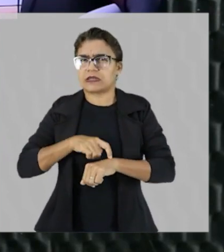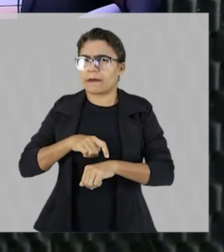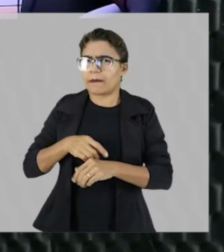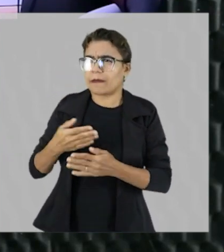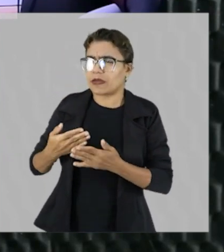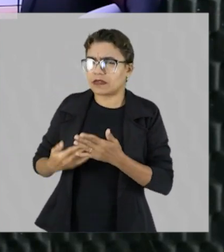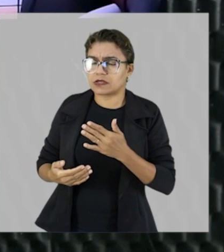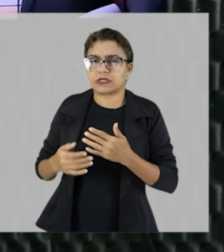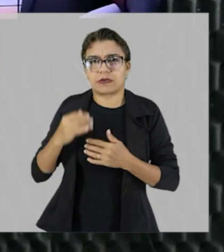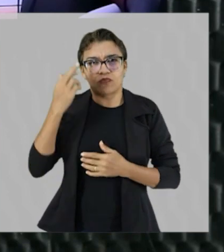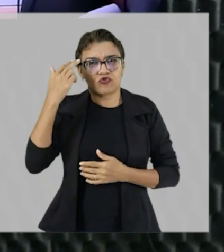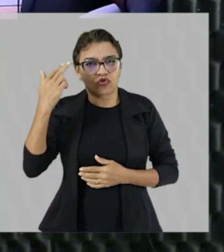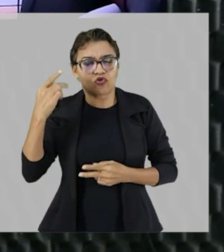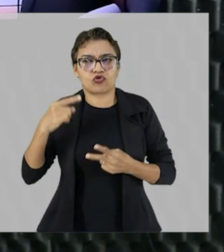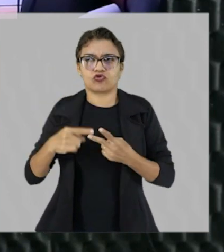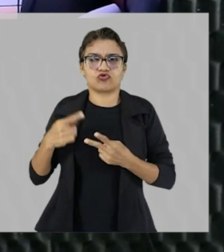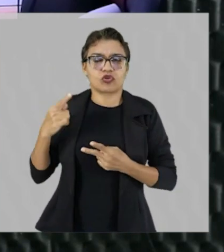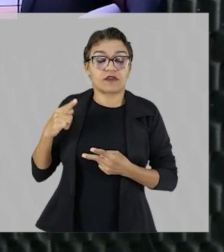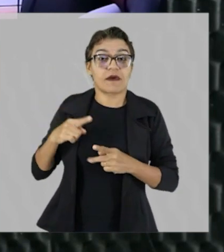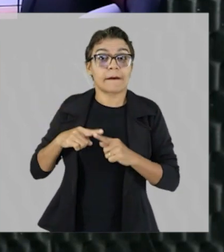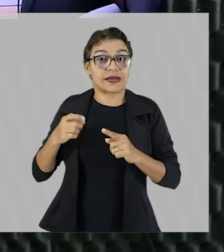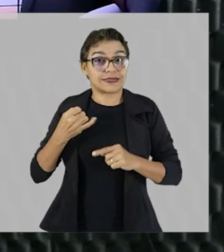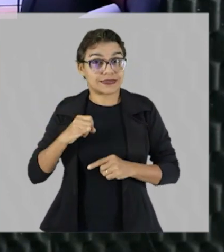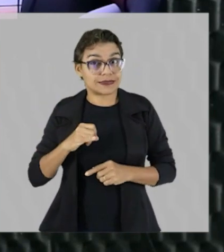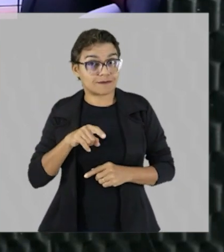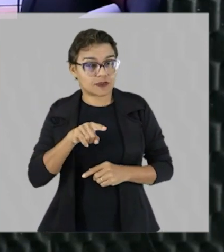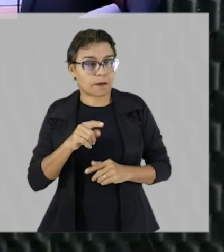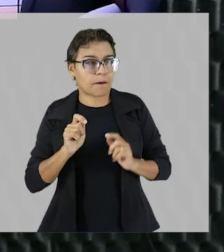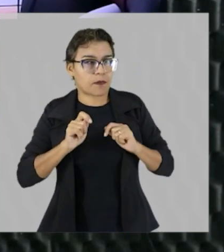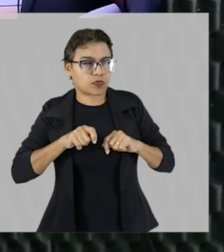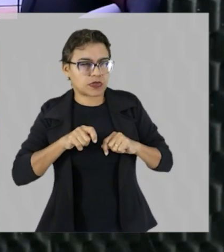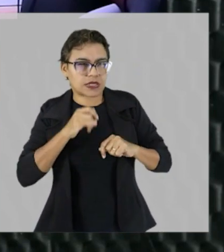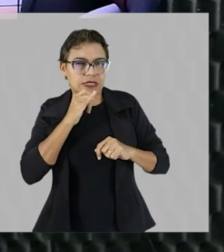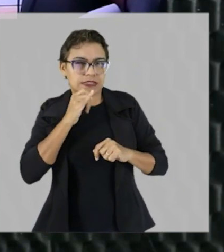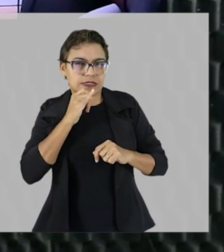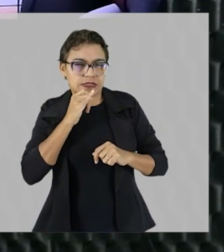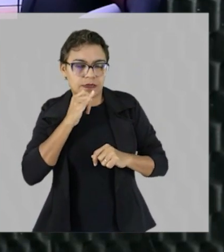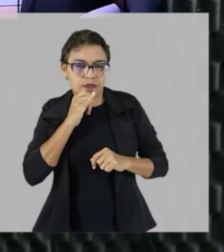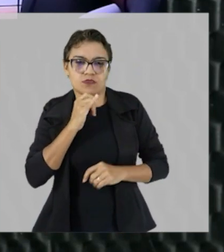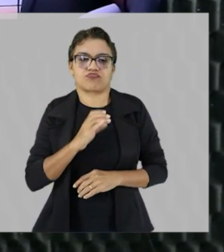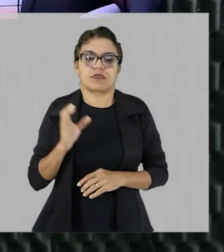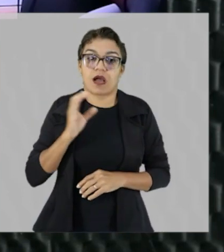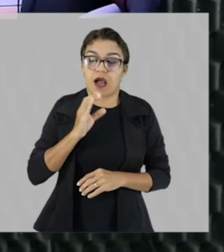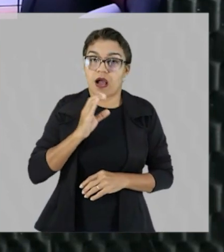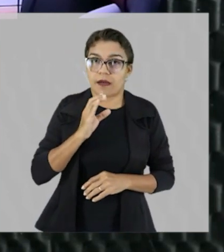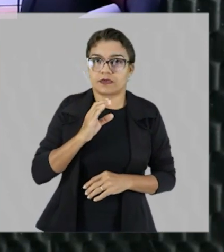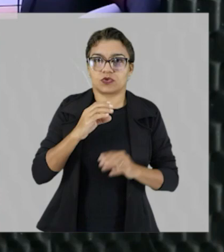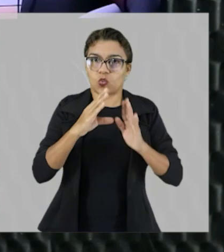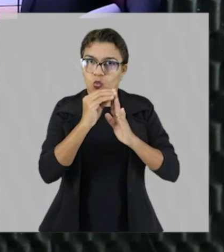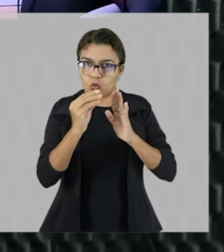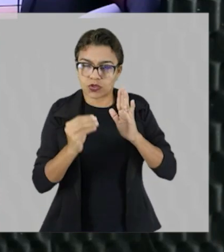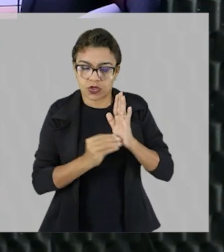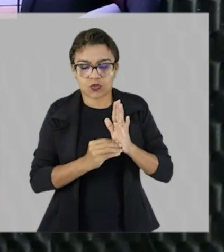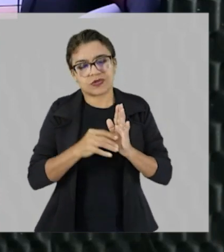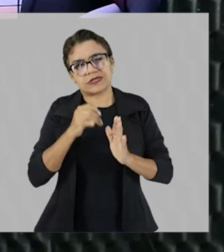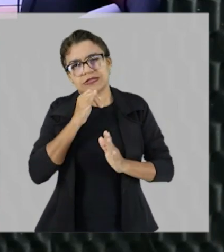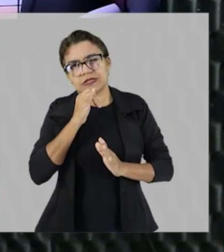história, de geografia, mas se você puder agilizar alguns conteúdos,